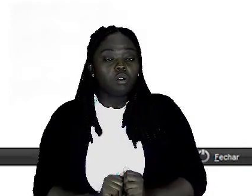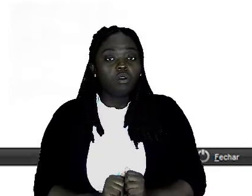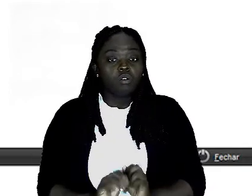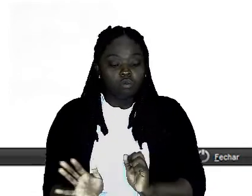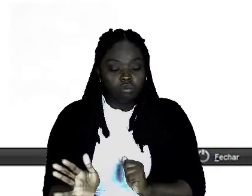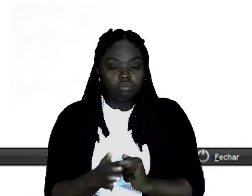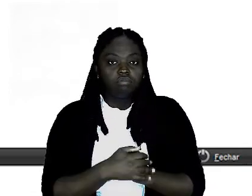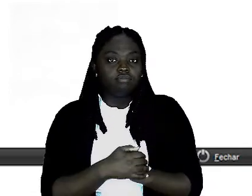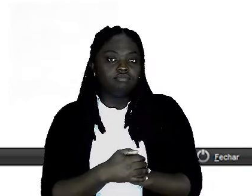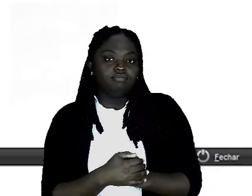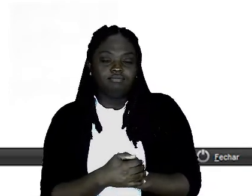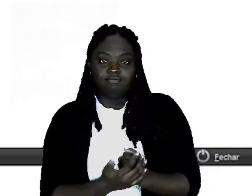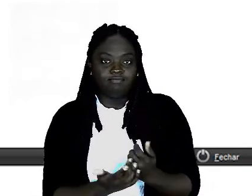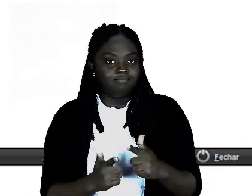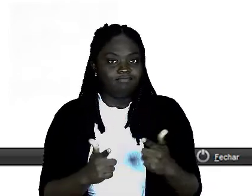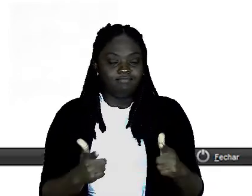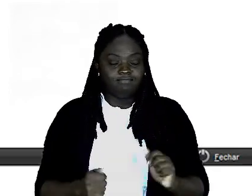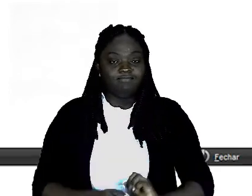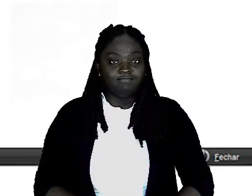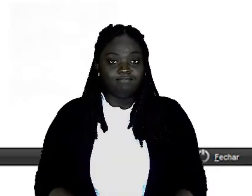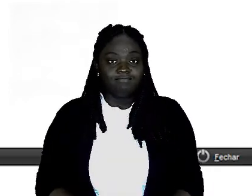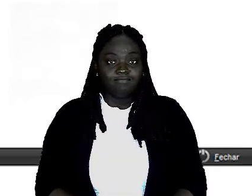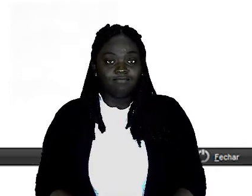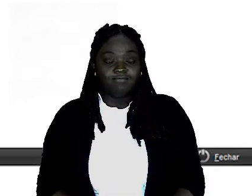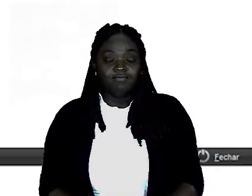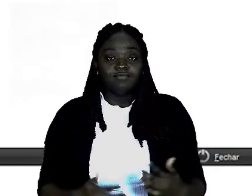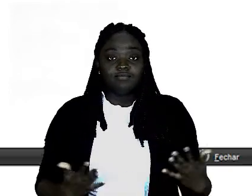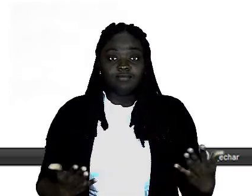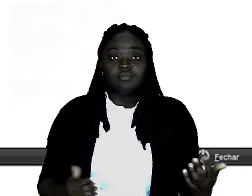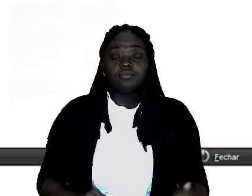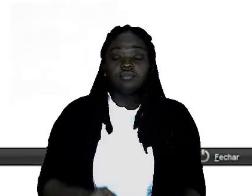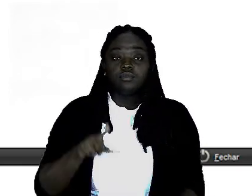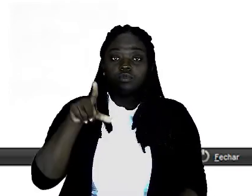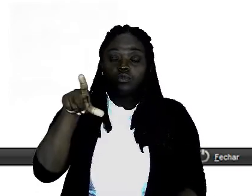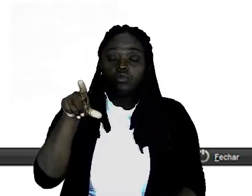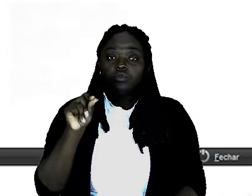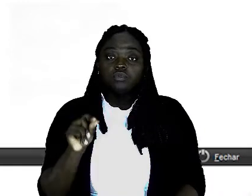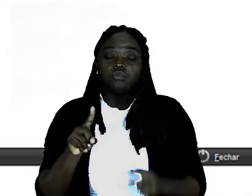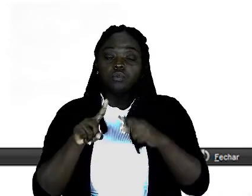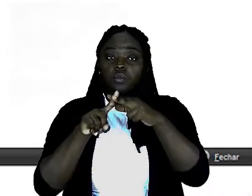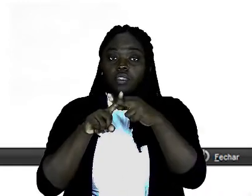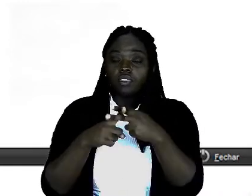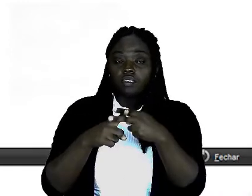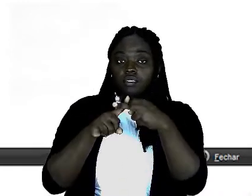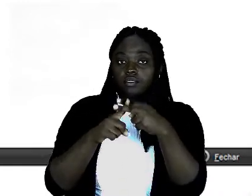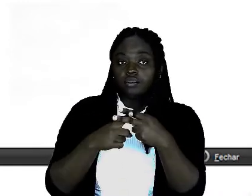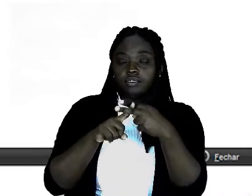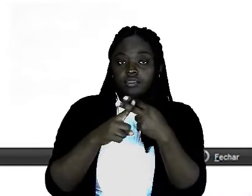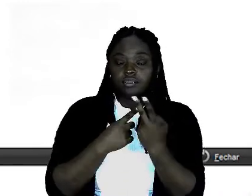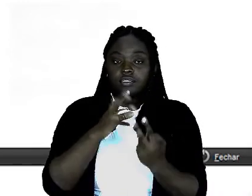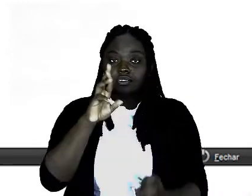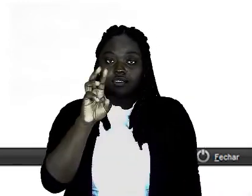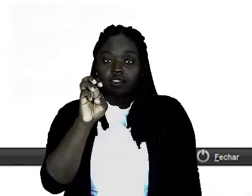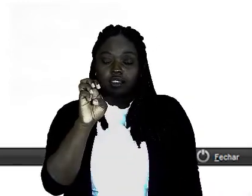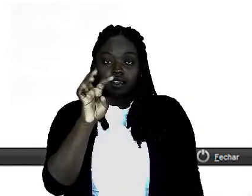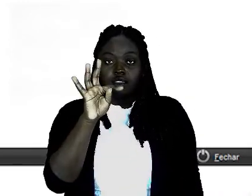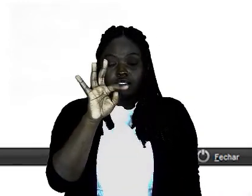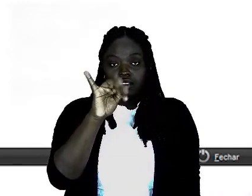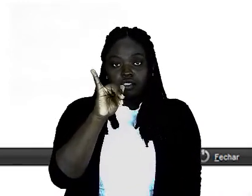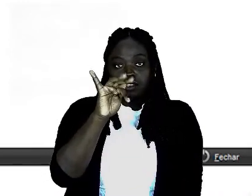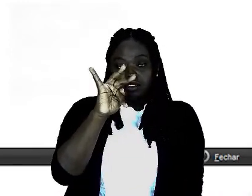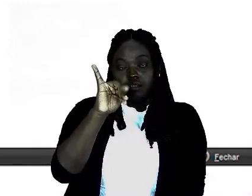omissão. Nestes casos, a opção retificadora fica